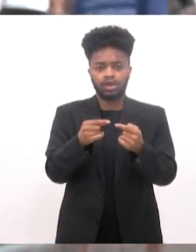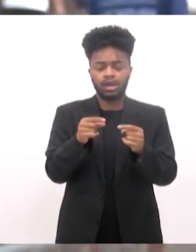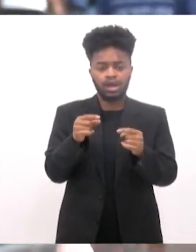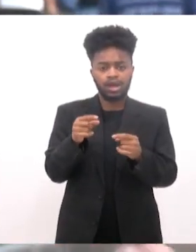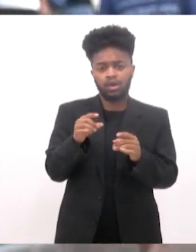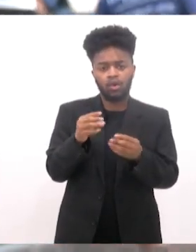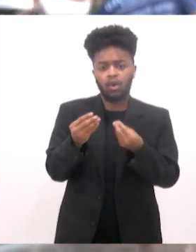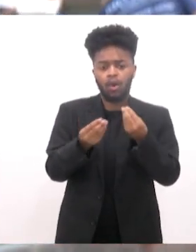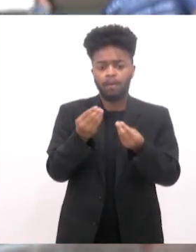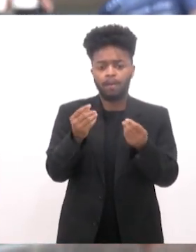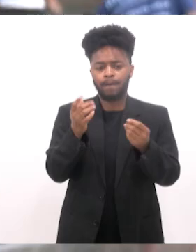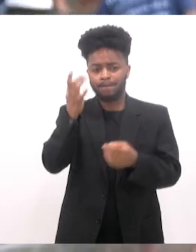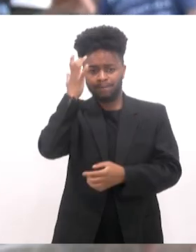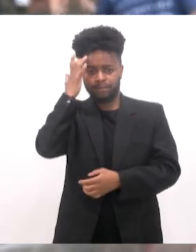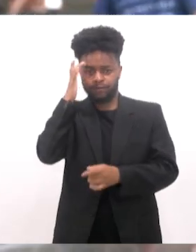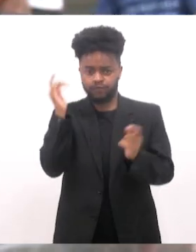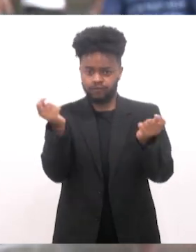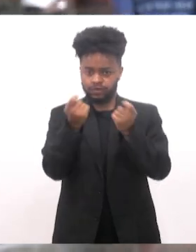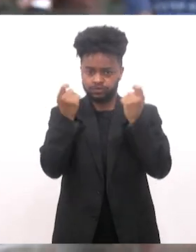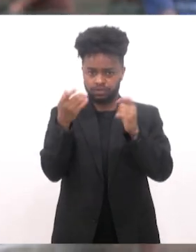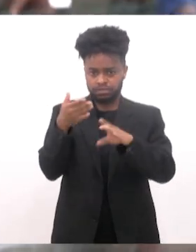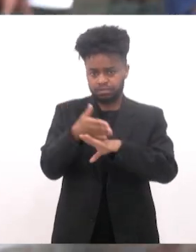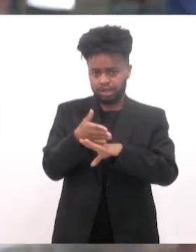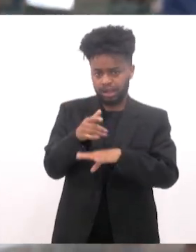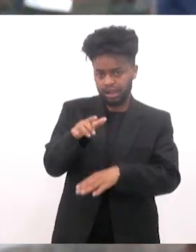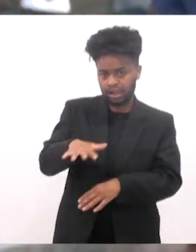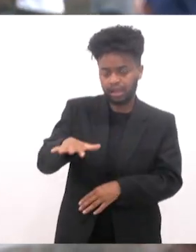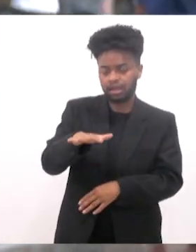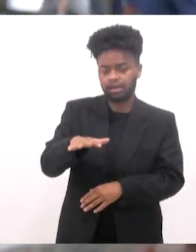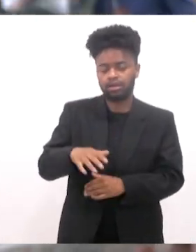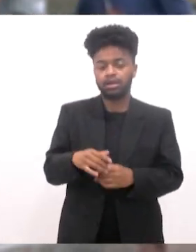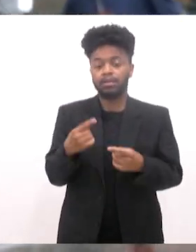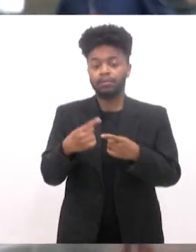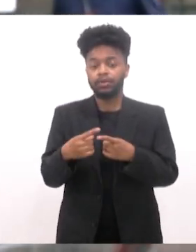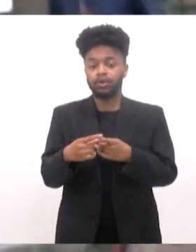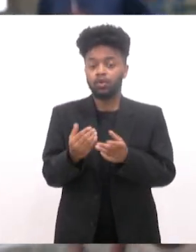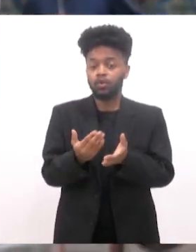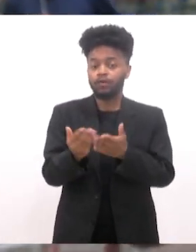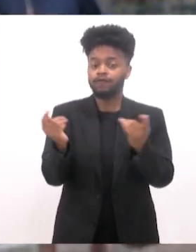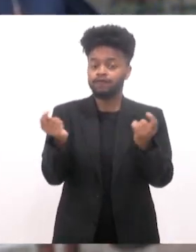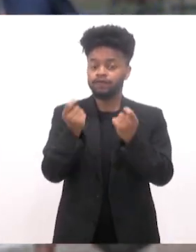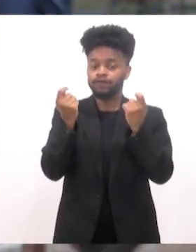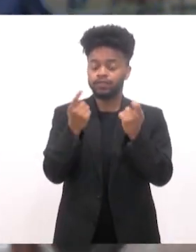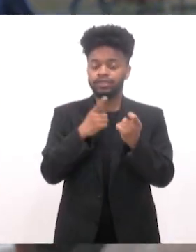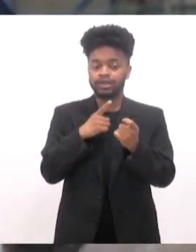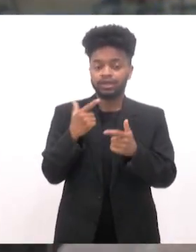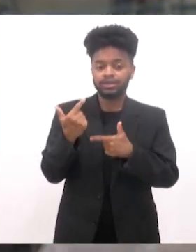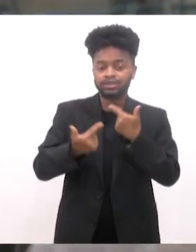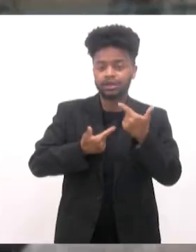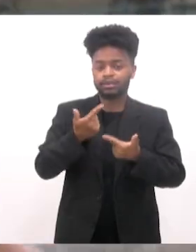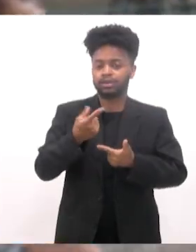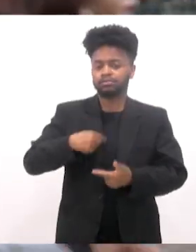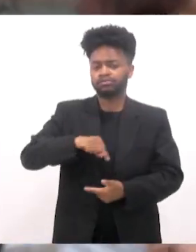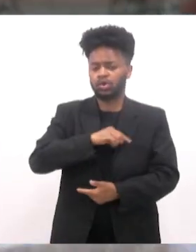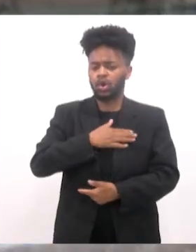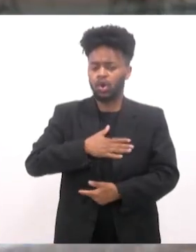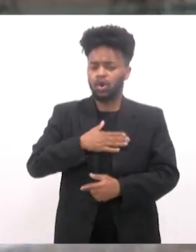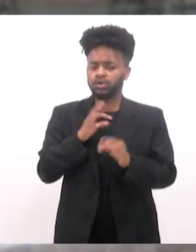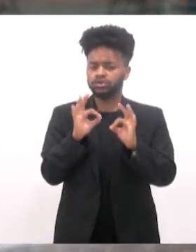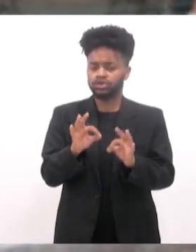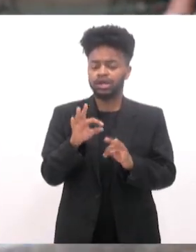maturidade do festival em estar naquele lugar. Quer dizer, a gente começa o festival com um trabalho que a gente gosta muito,